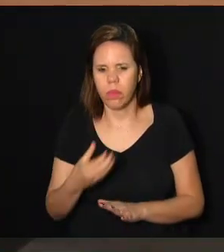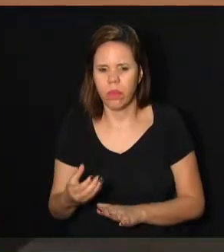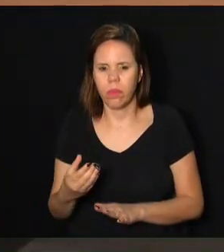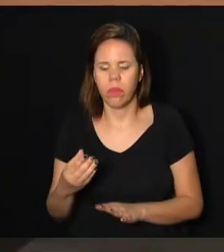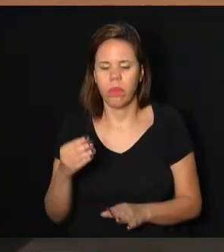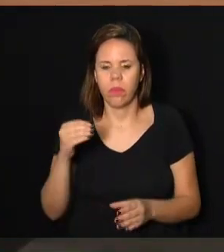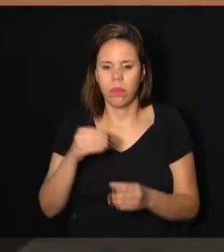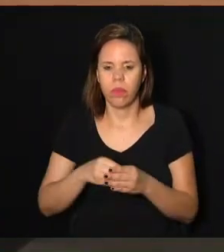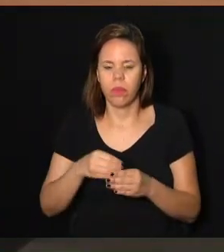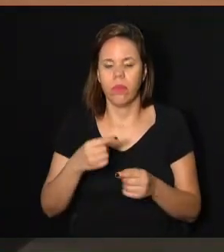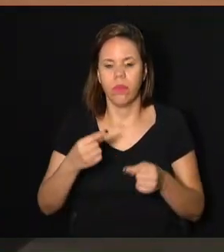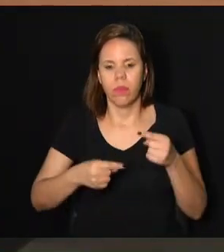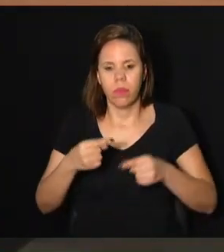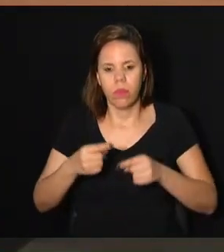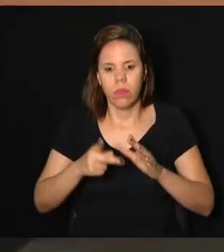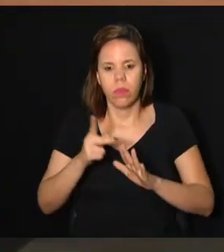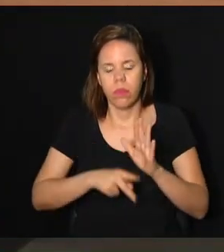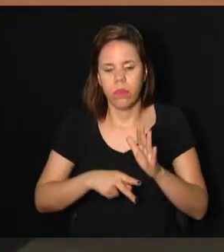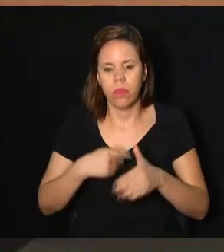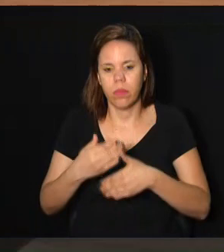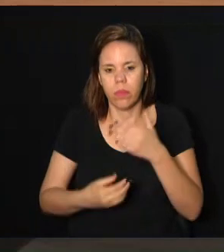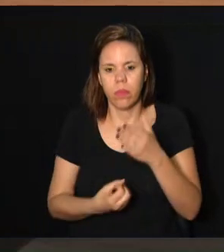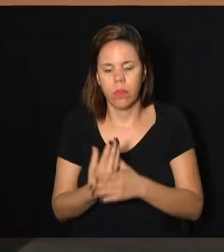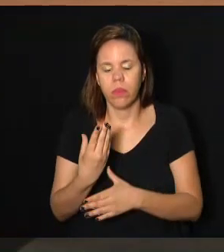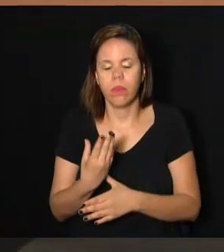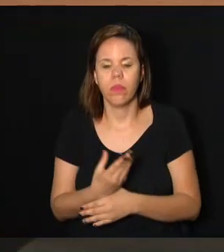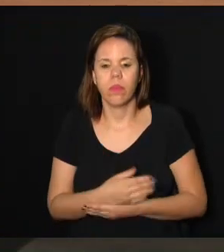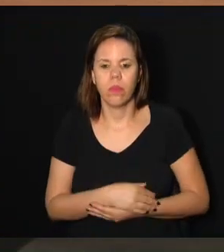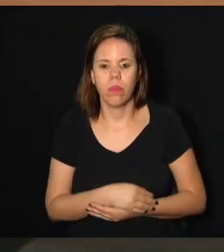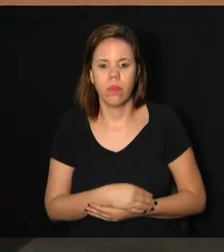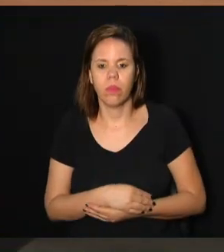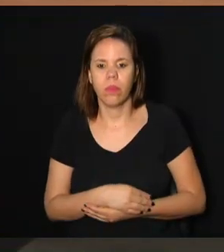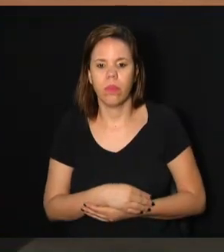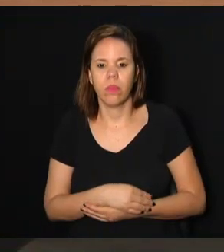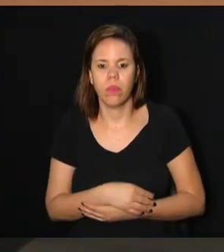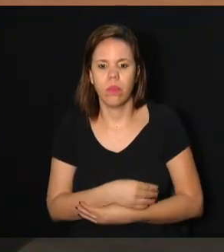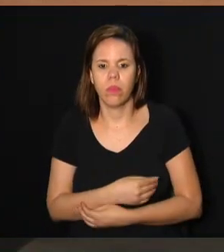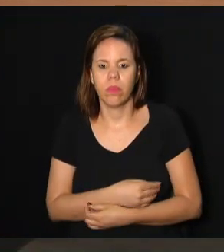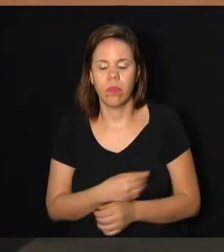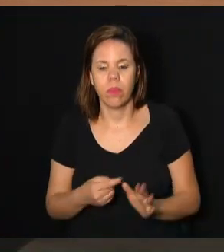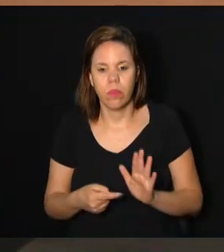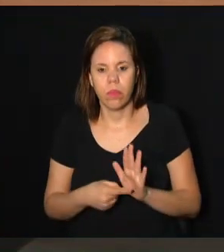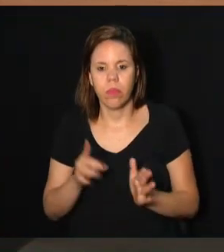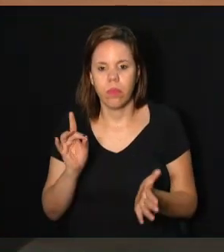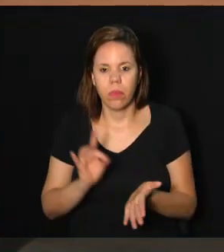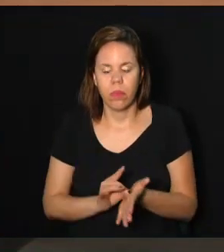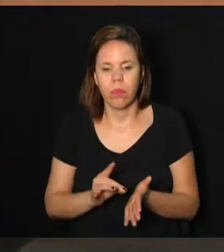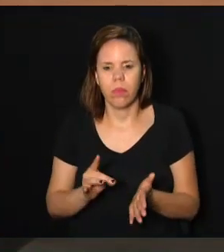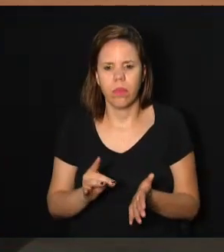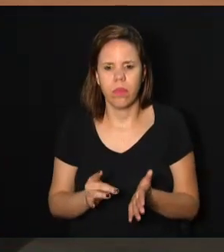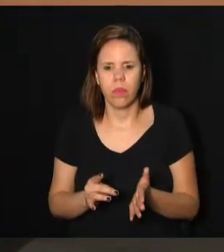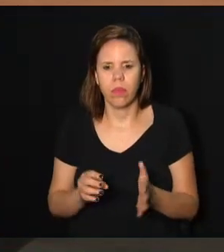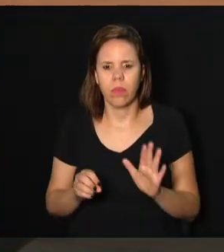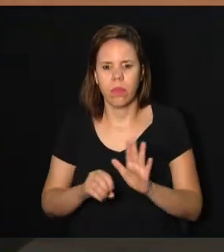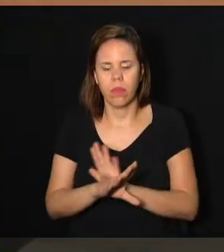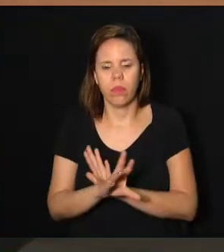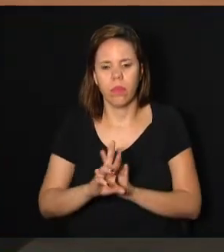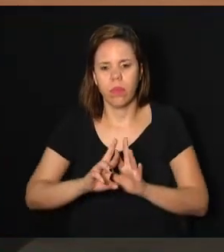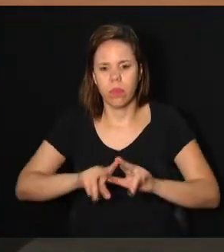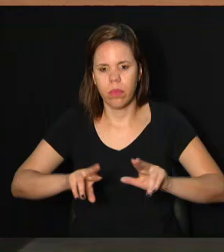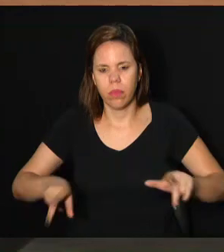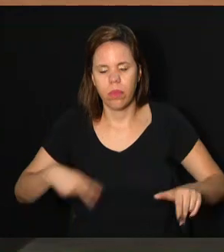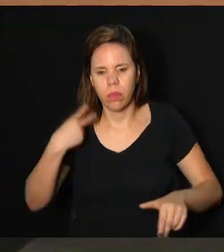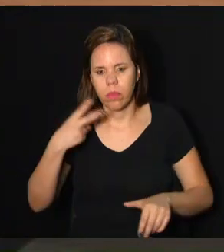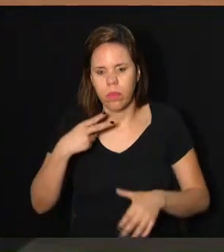interno, que passa a vigorar com a seguinte redação. O prefeito, mediante ofício à mesa, poderá indicar vereadores para exercer a